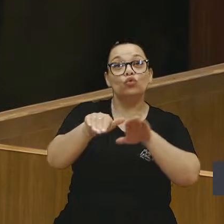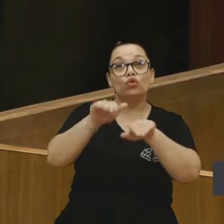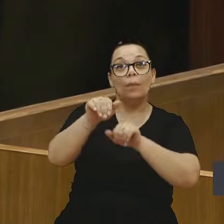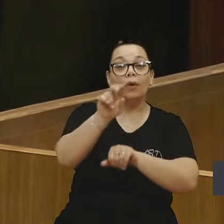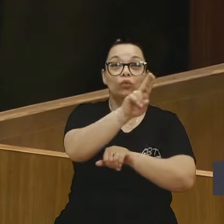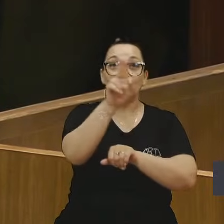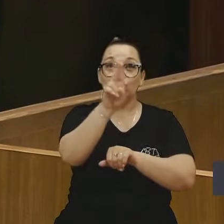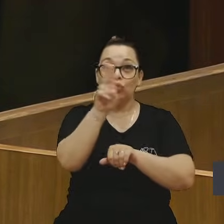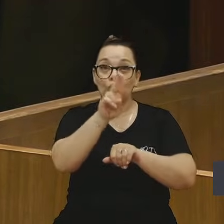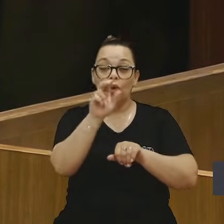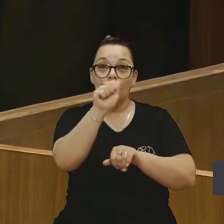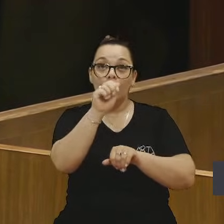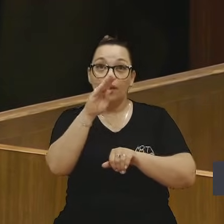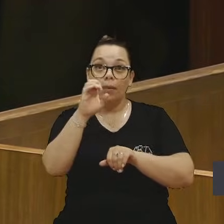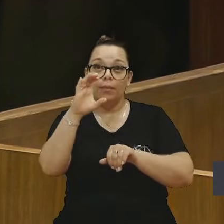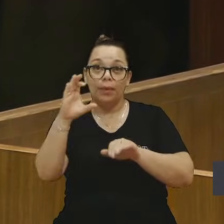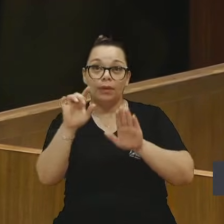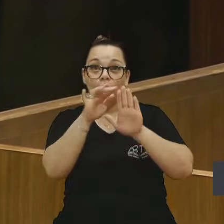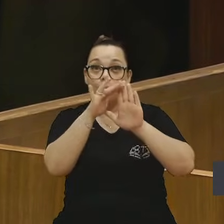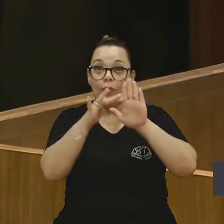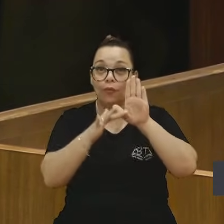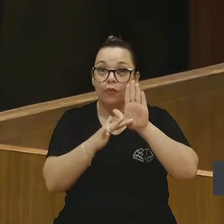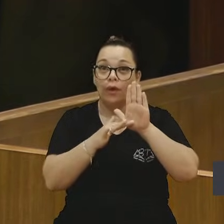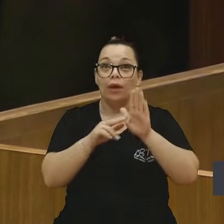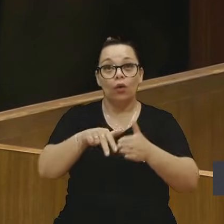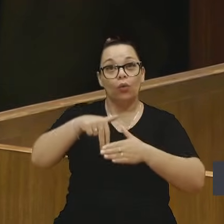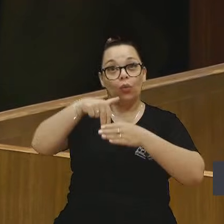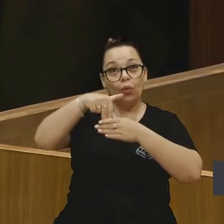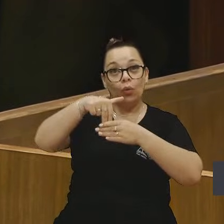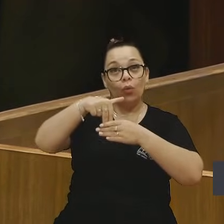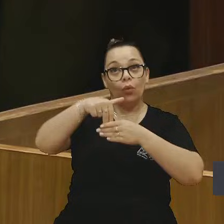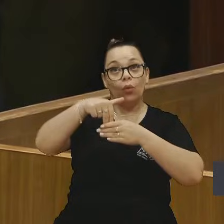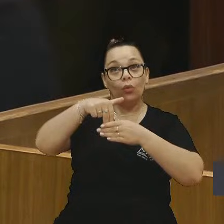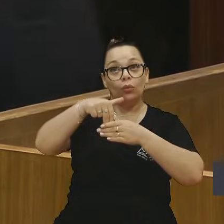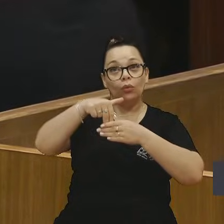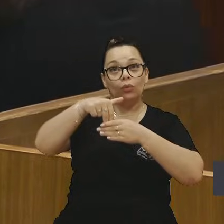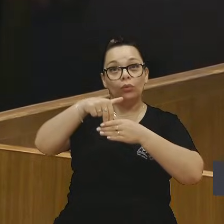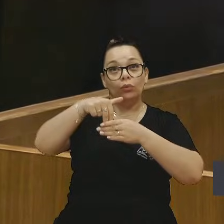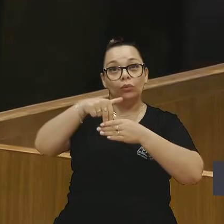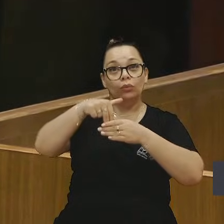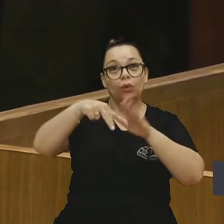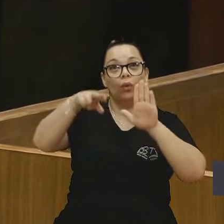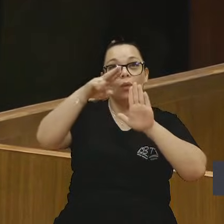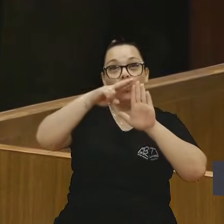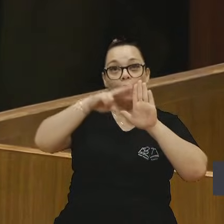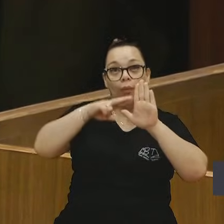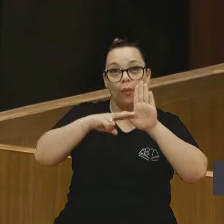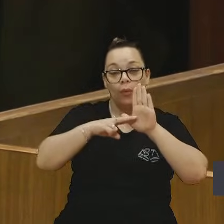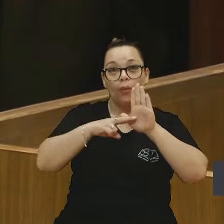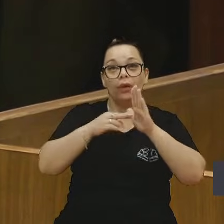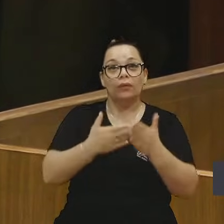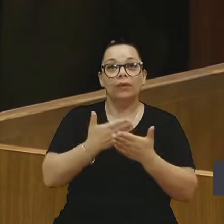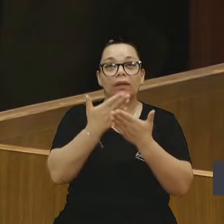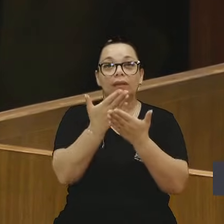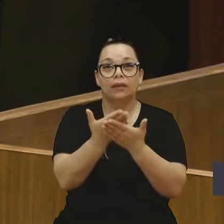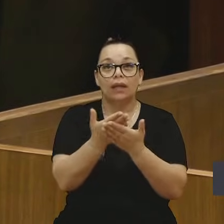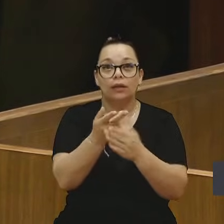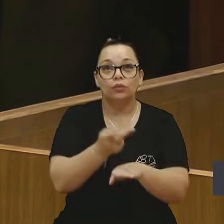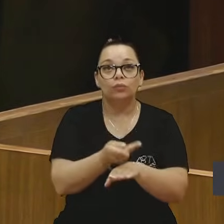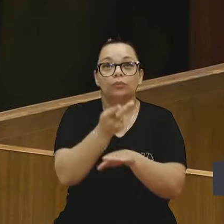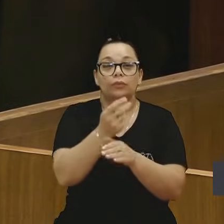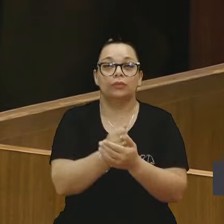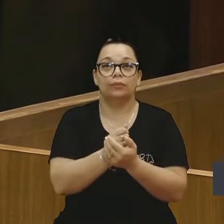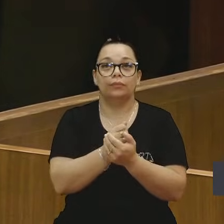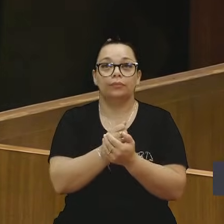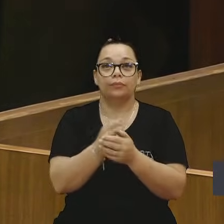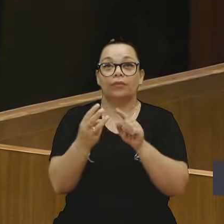ordem alfabética ao palco para a relação, melhor dizendo, e entrega dos troféus, sendo